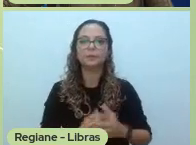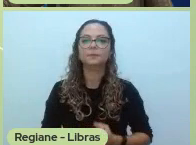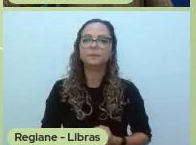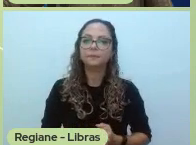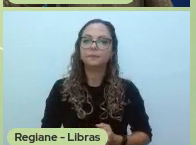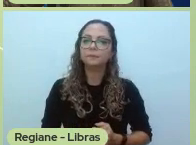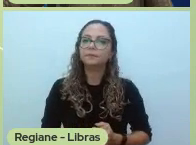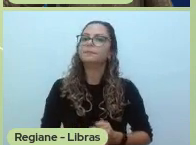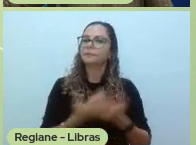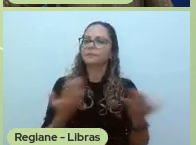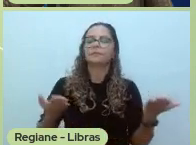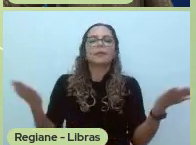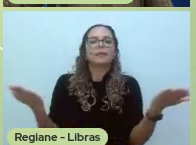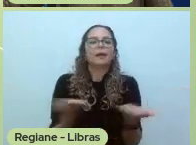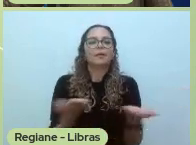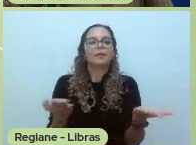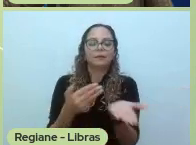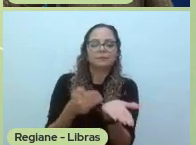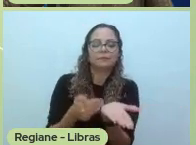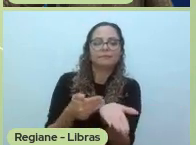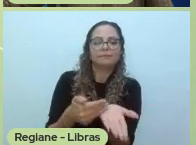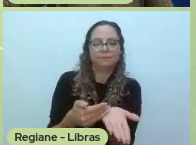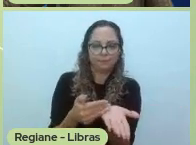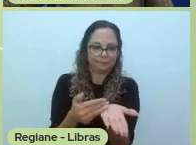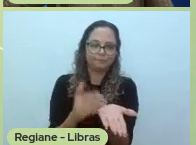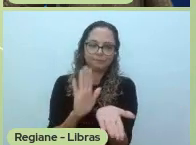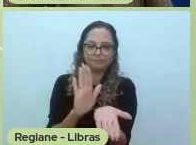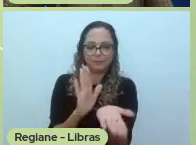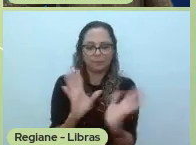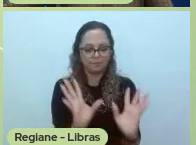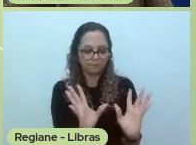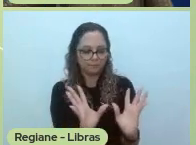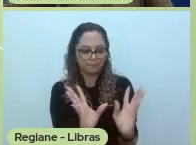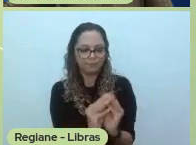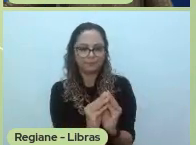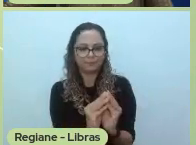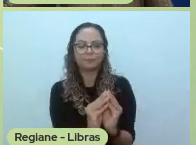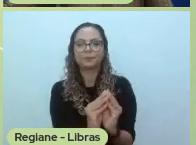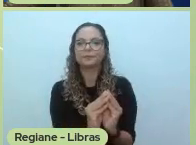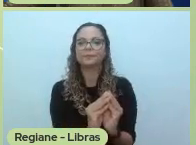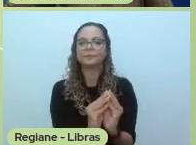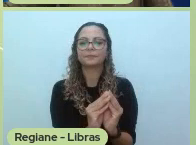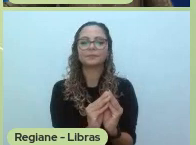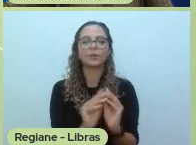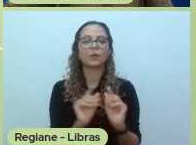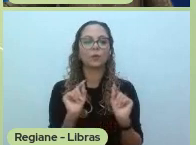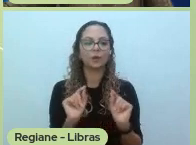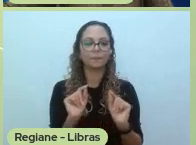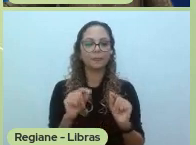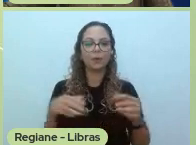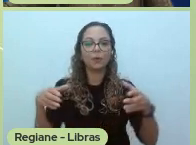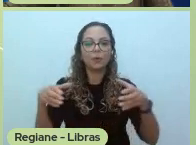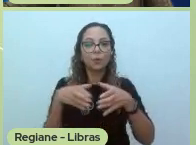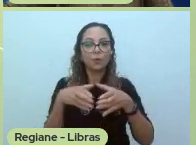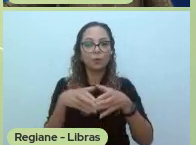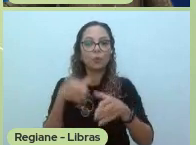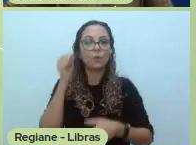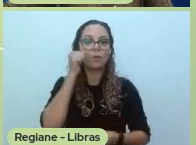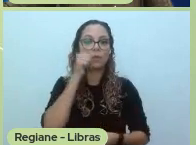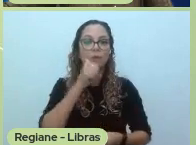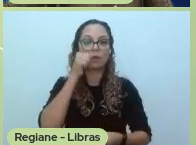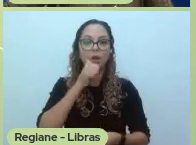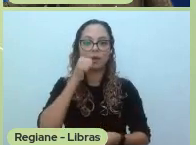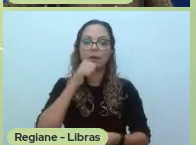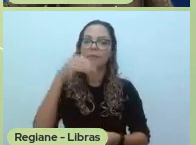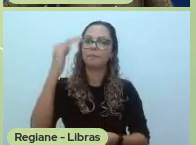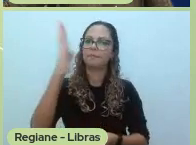apresentação inicial, só para deixar claro logo de começo, o Grupo Mulheres do Brasil defende, sim,